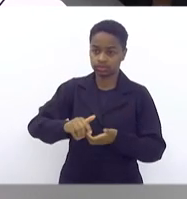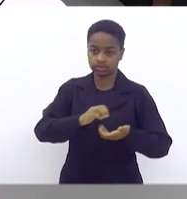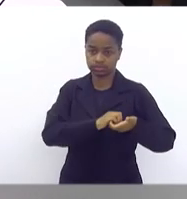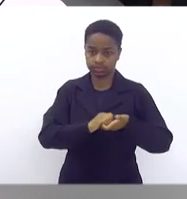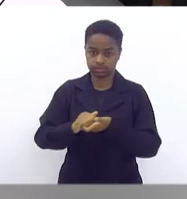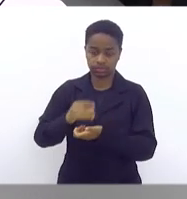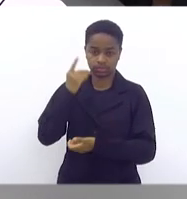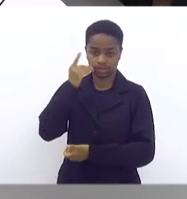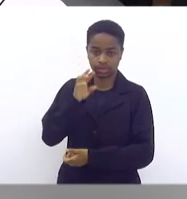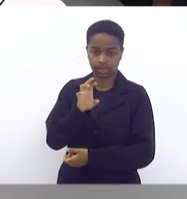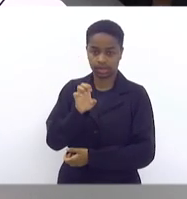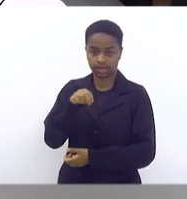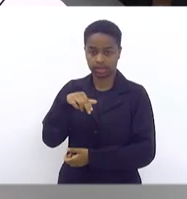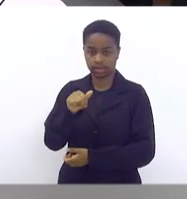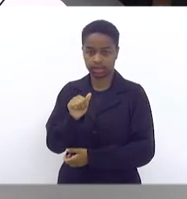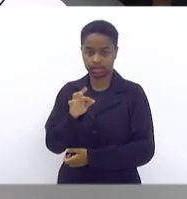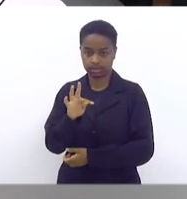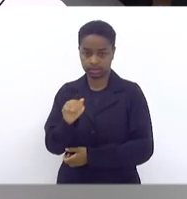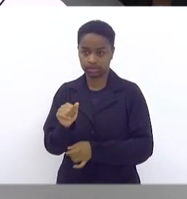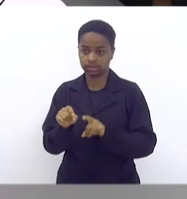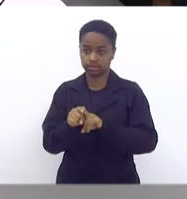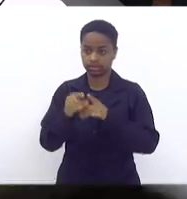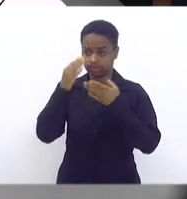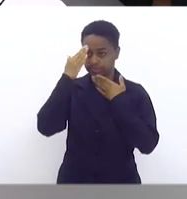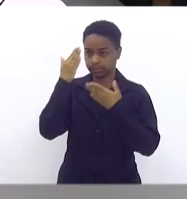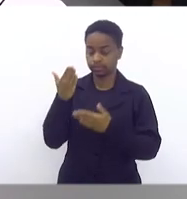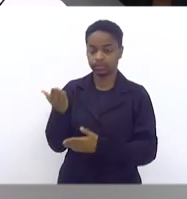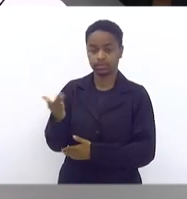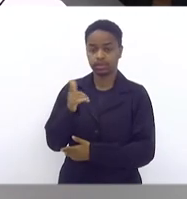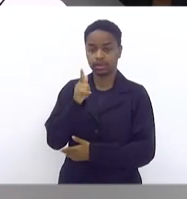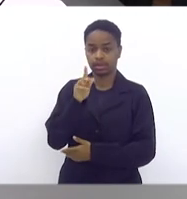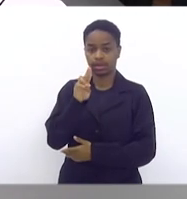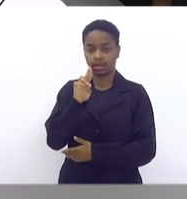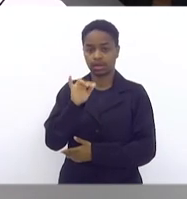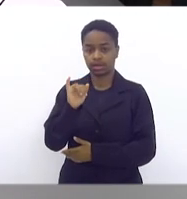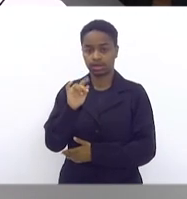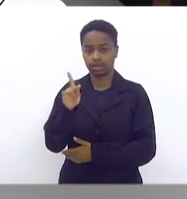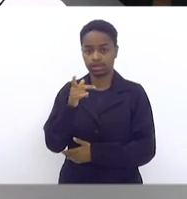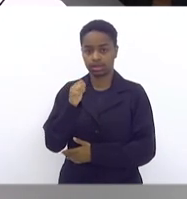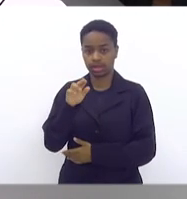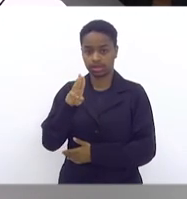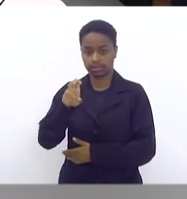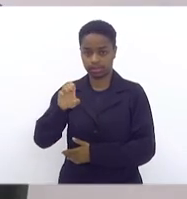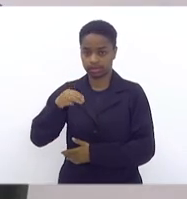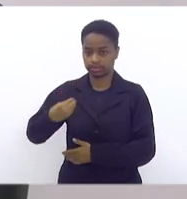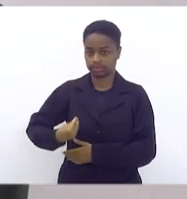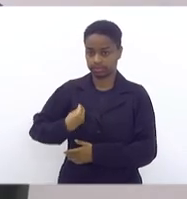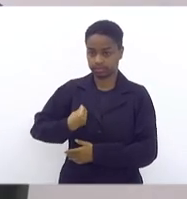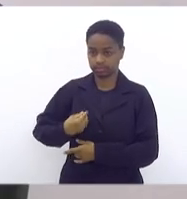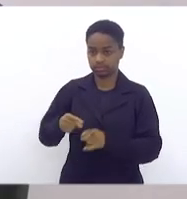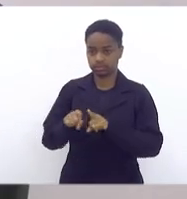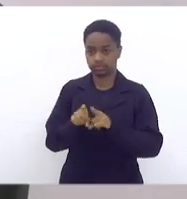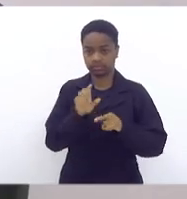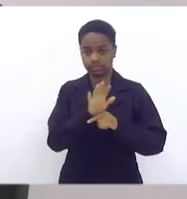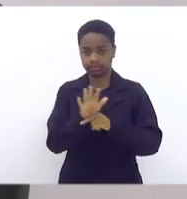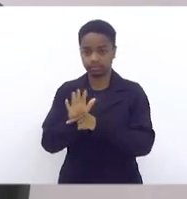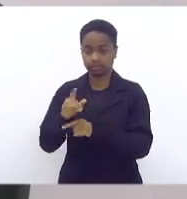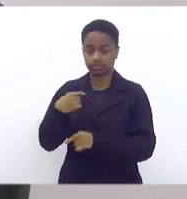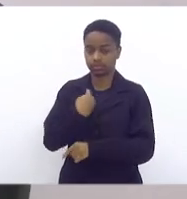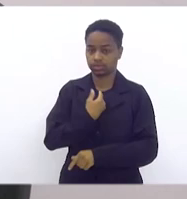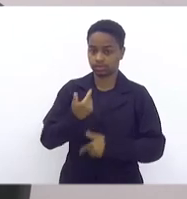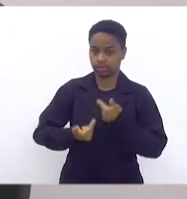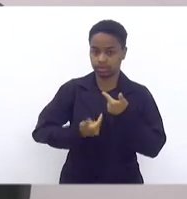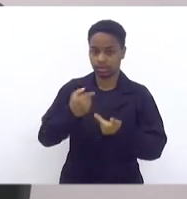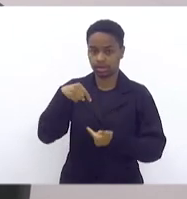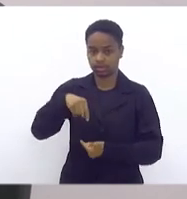Renata Souza eh agradecer demais Dr Guilherme pela presença pela contribuição que dá os trabalhos nessa CPI que